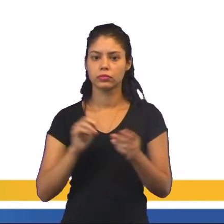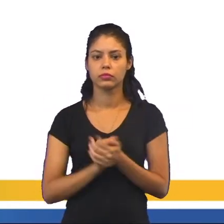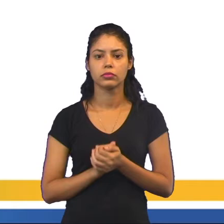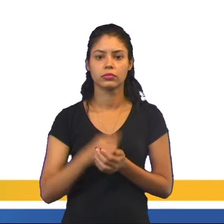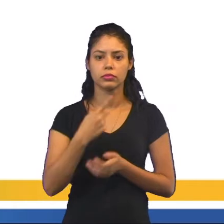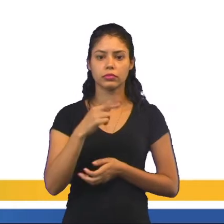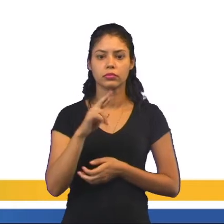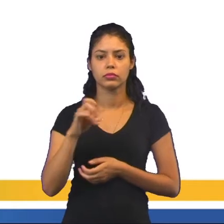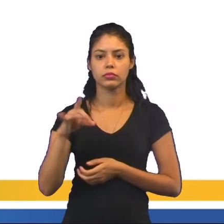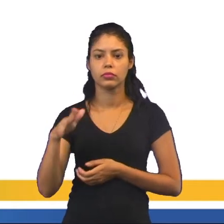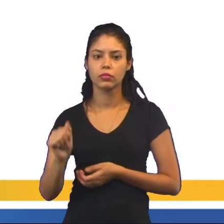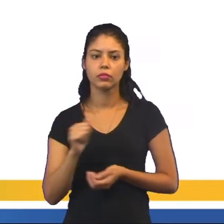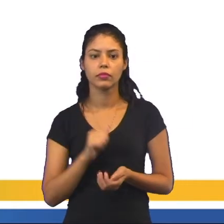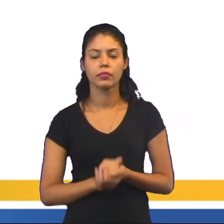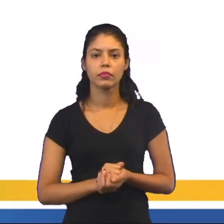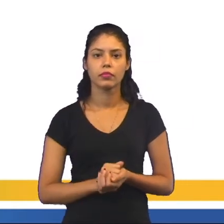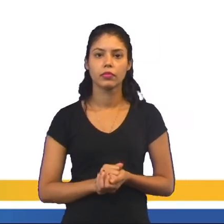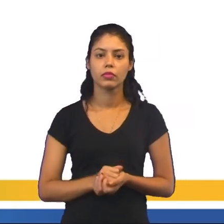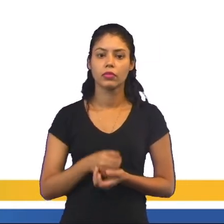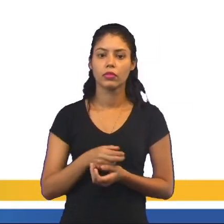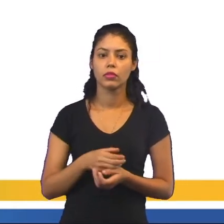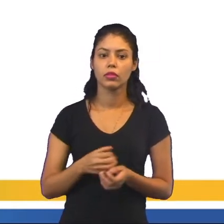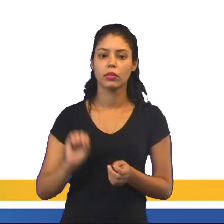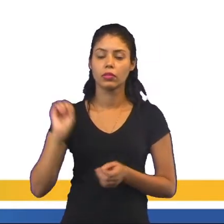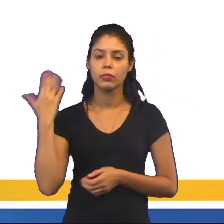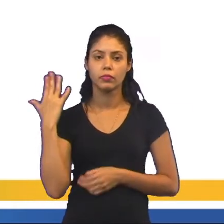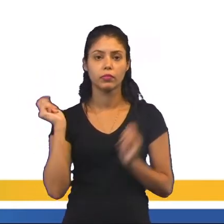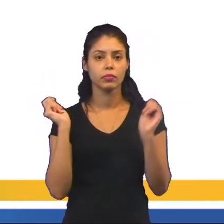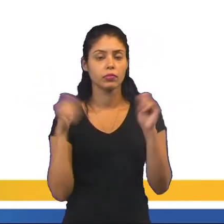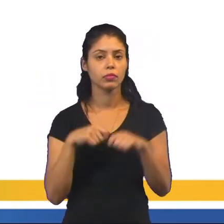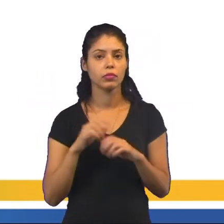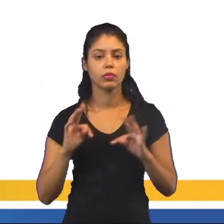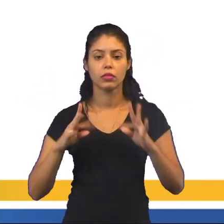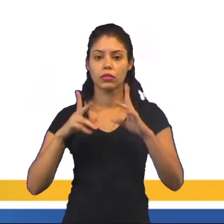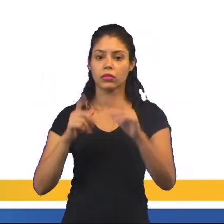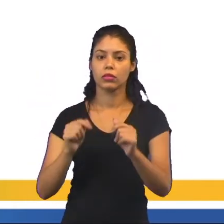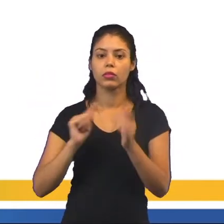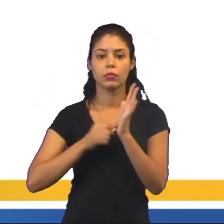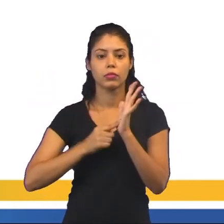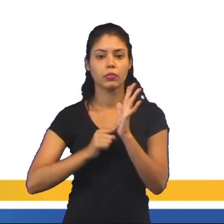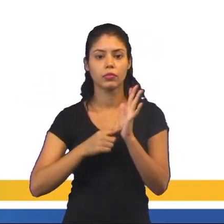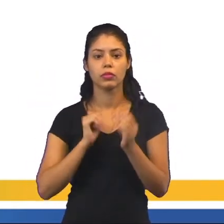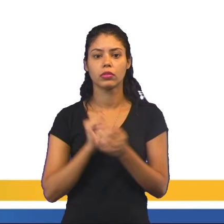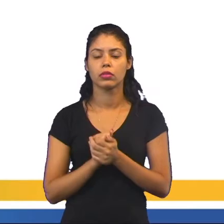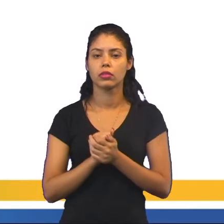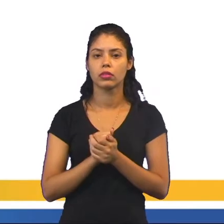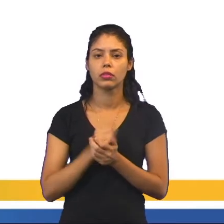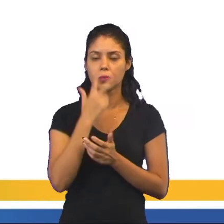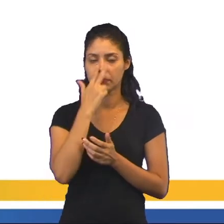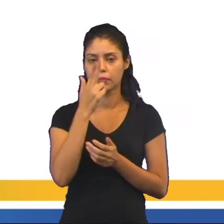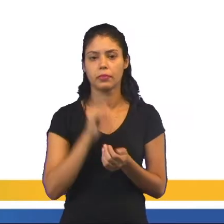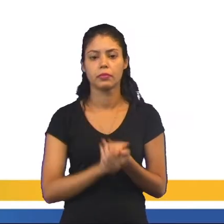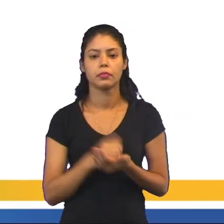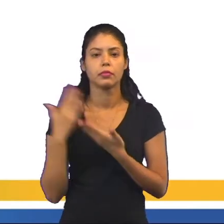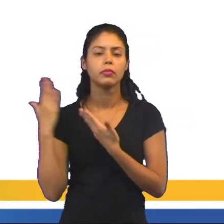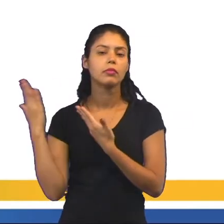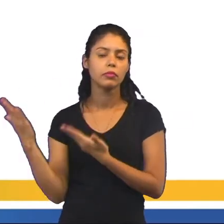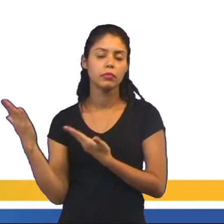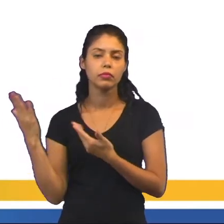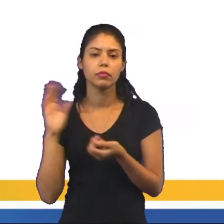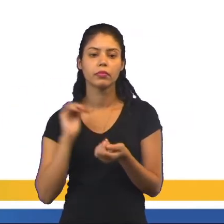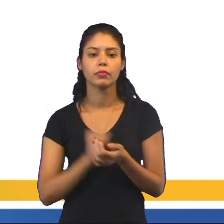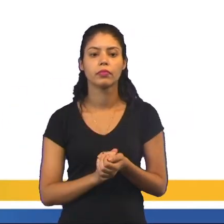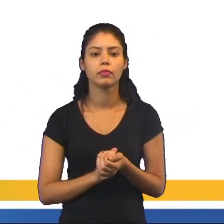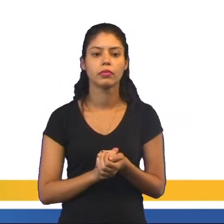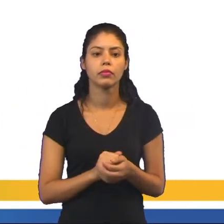Diferente das retas perpendiculares, as retas coincidentes possuem todos os pontos em comum. Então veja aí,